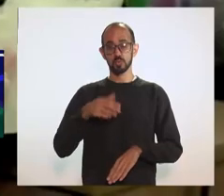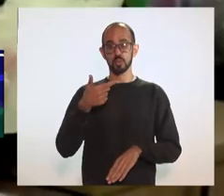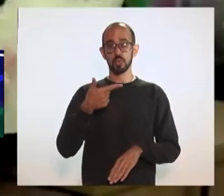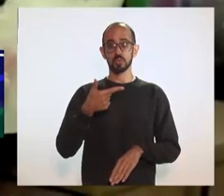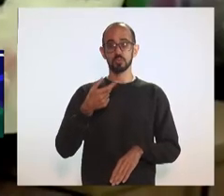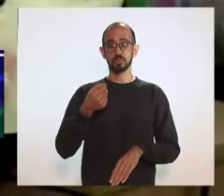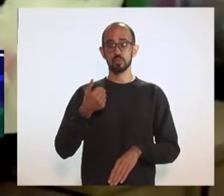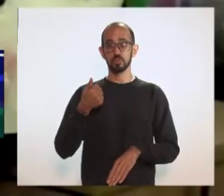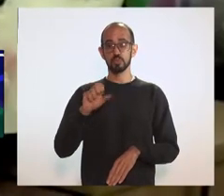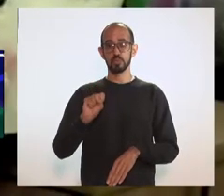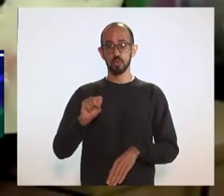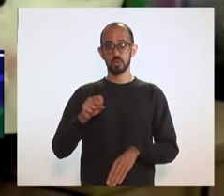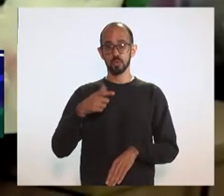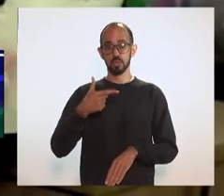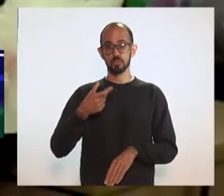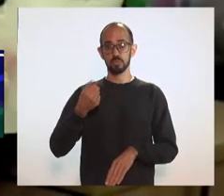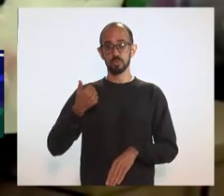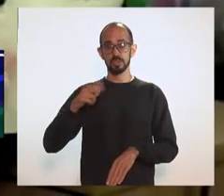2019,